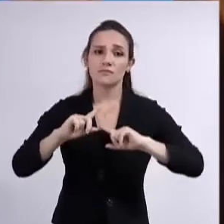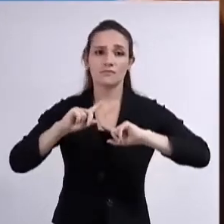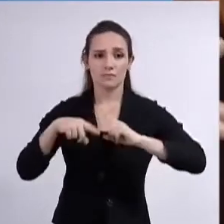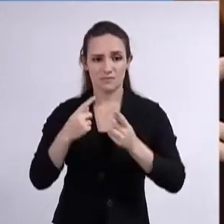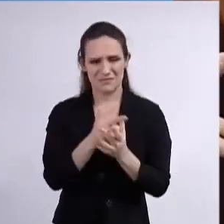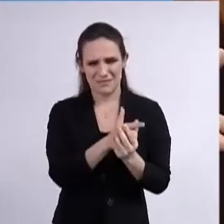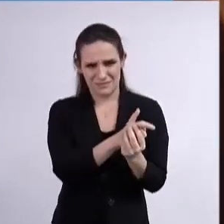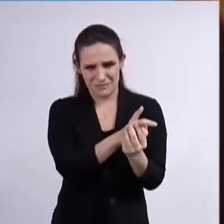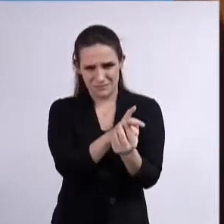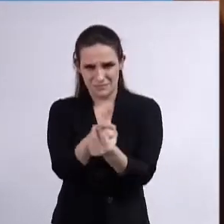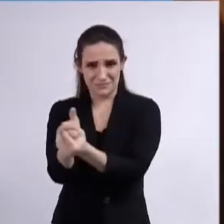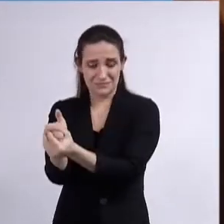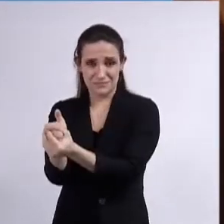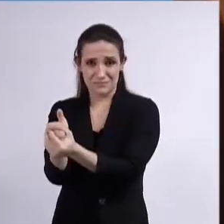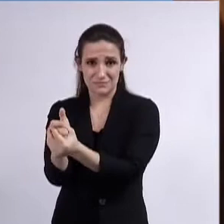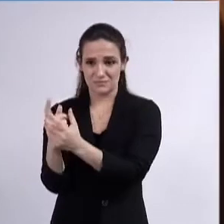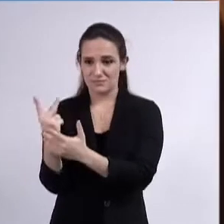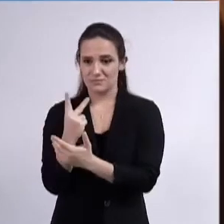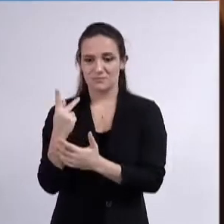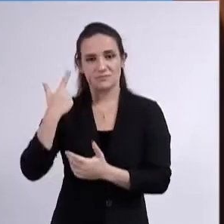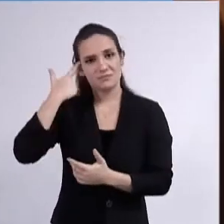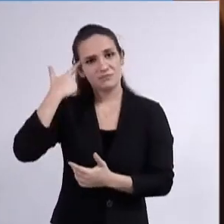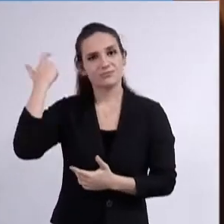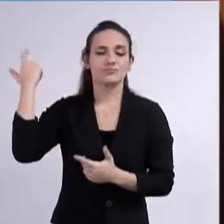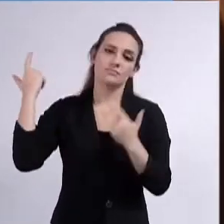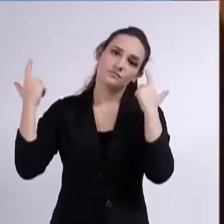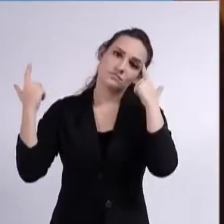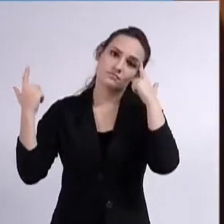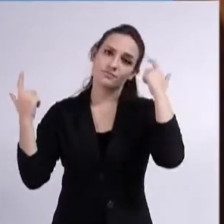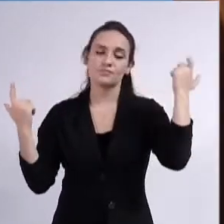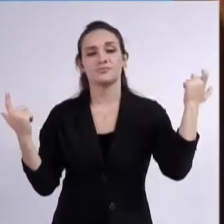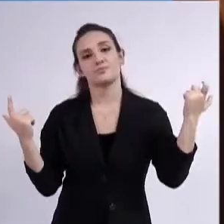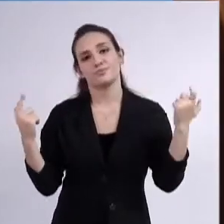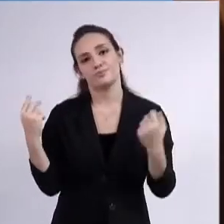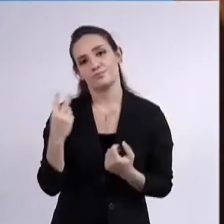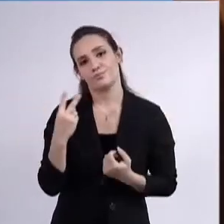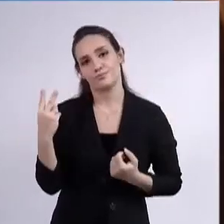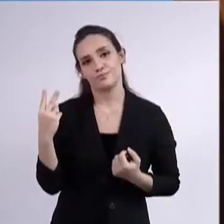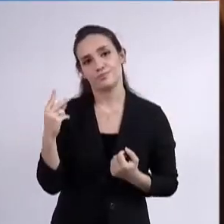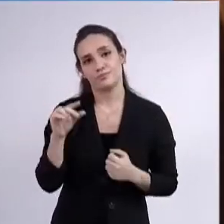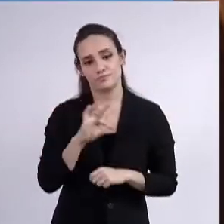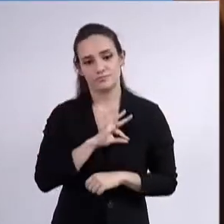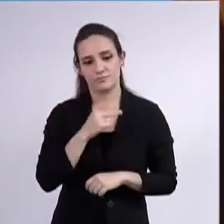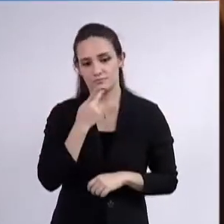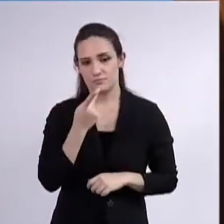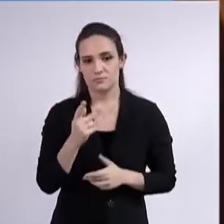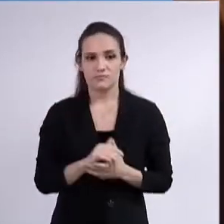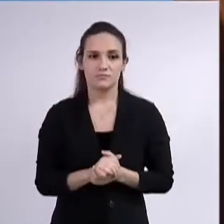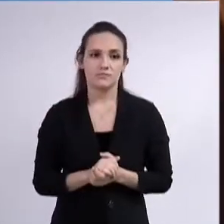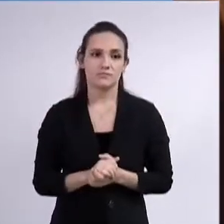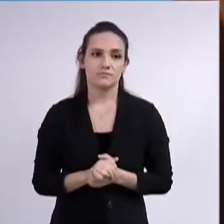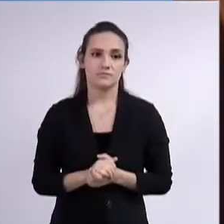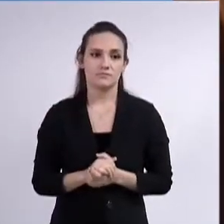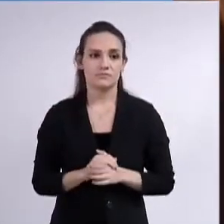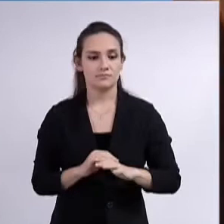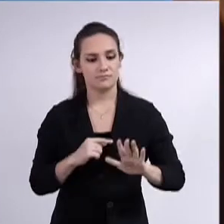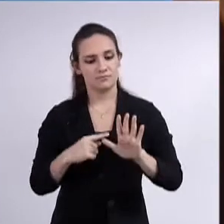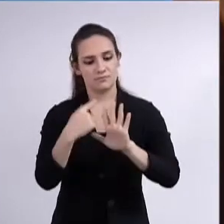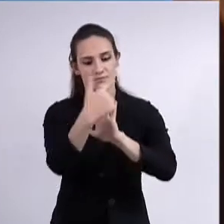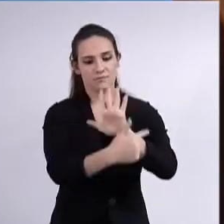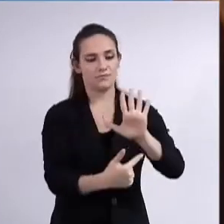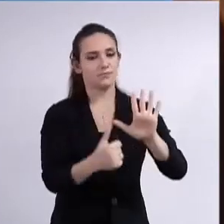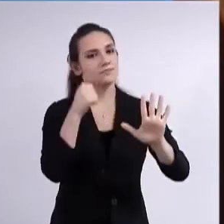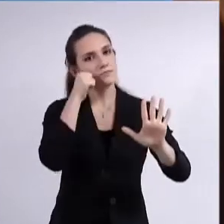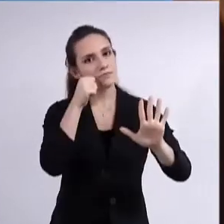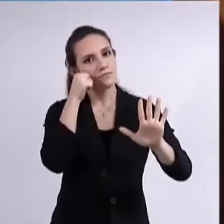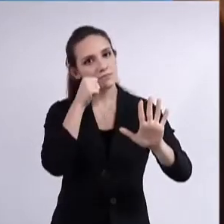essa atrocidade, eles cometeram suicídio em seguida, isso segundo a polícia. 5 dos mortos eram estudantes,